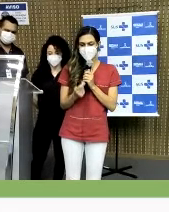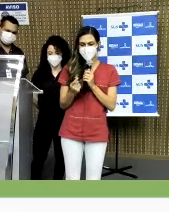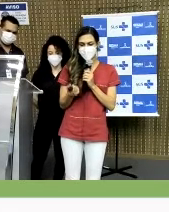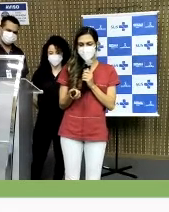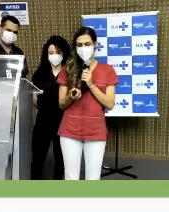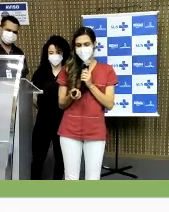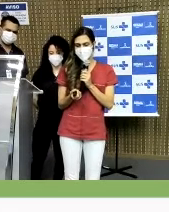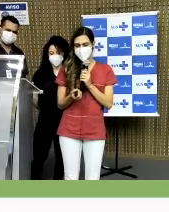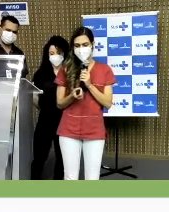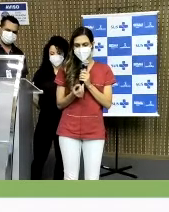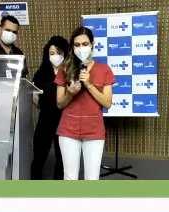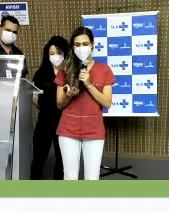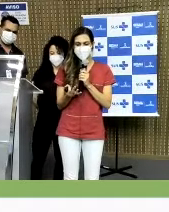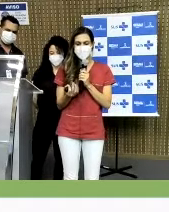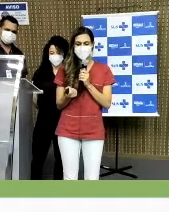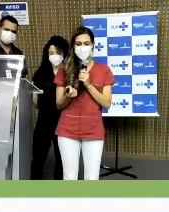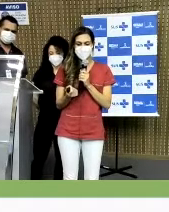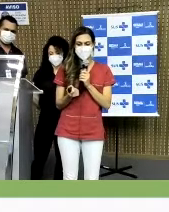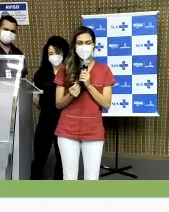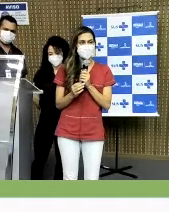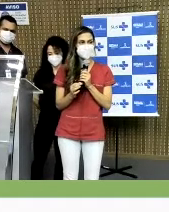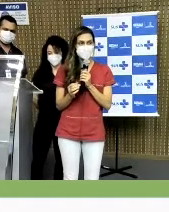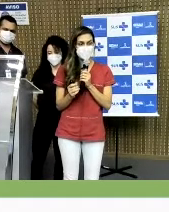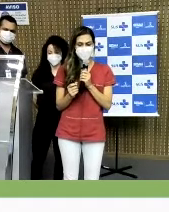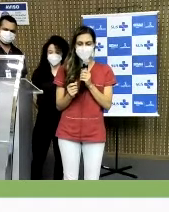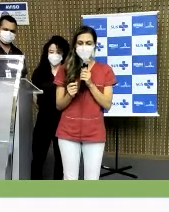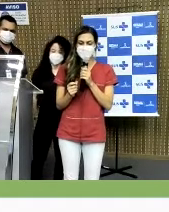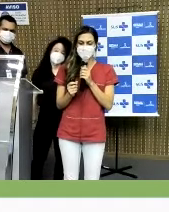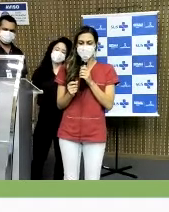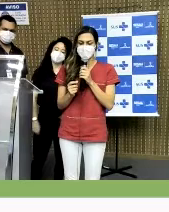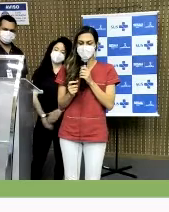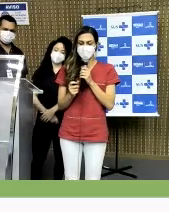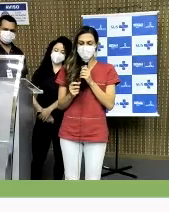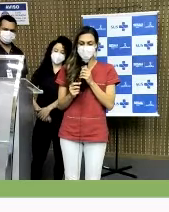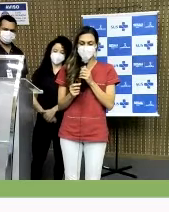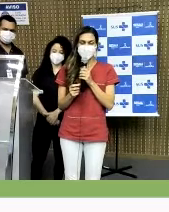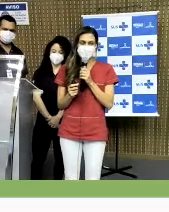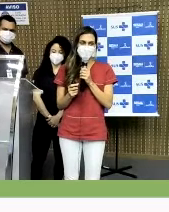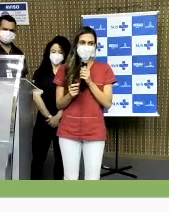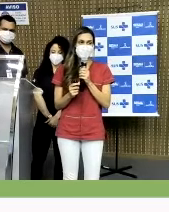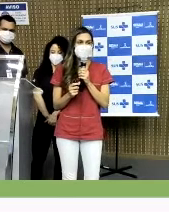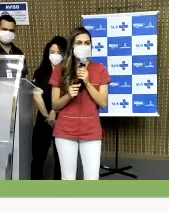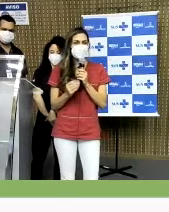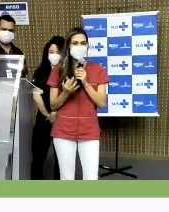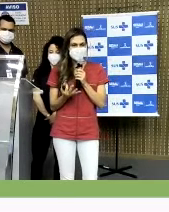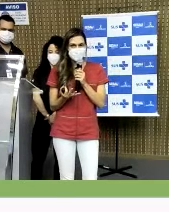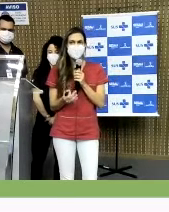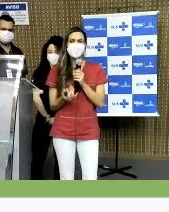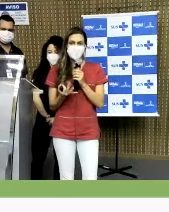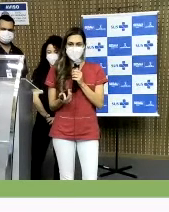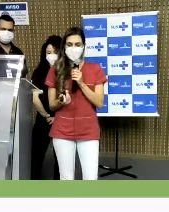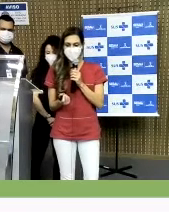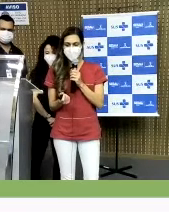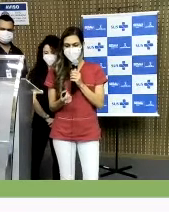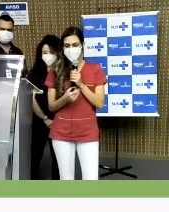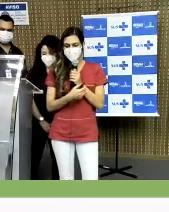técnicos, pós-graduação e residência e do Programa Médicos para o Brasil, nós não temos. Somos em 3 preceptores, né? São 3 enfermeiros